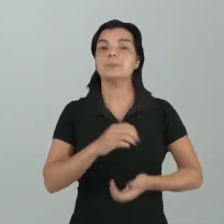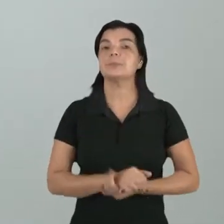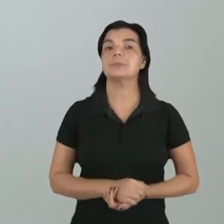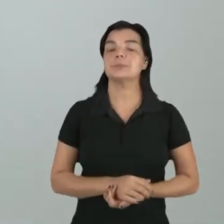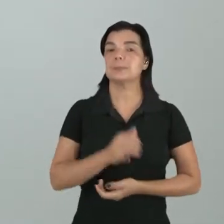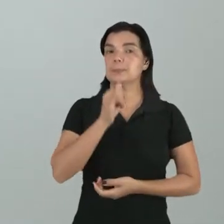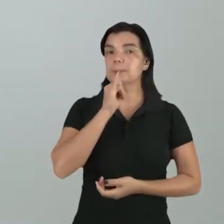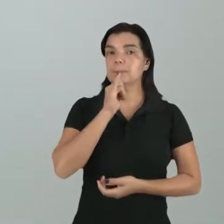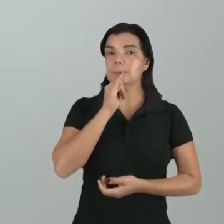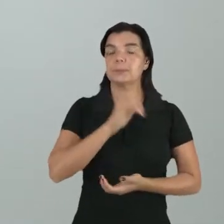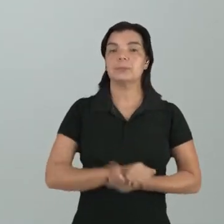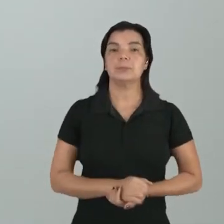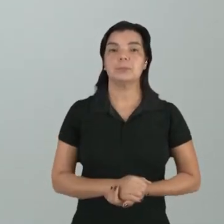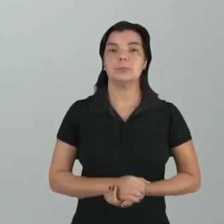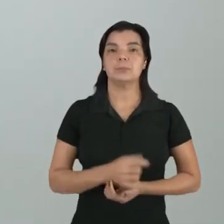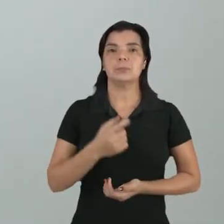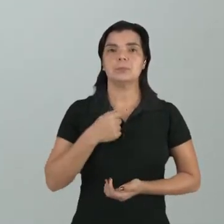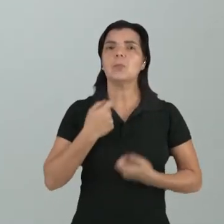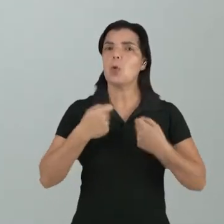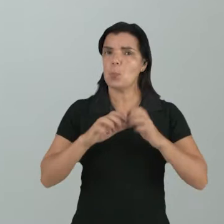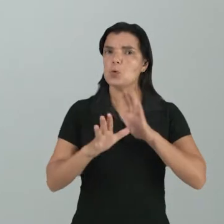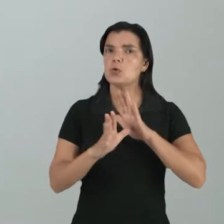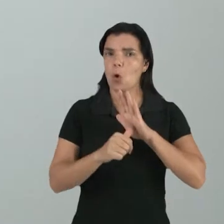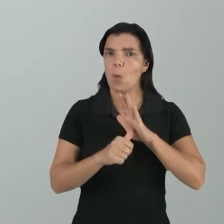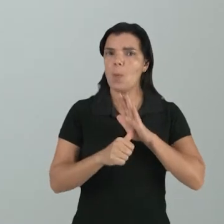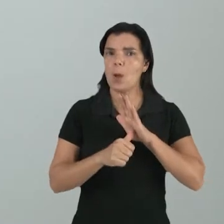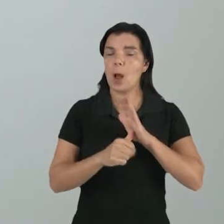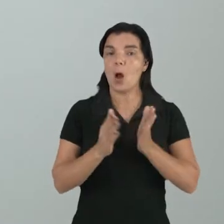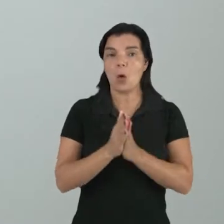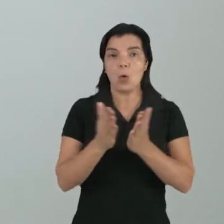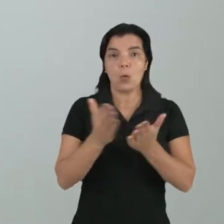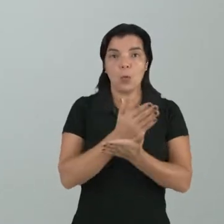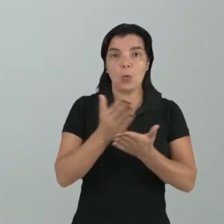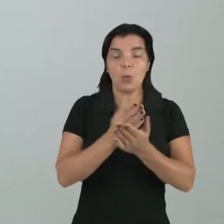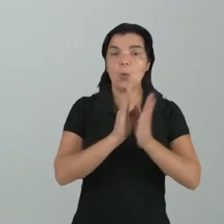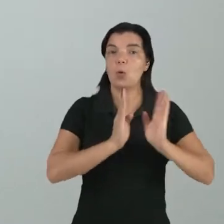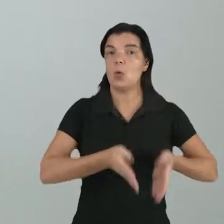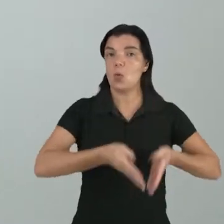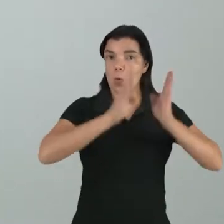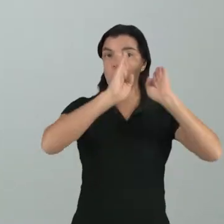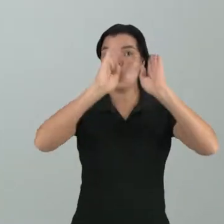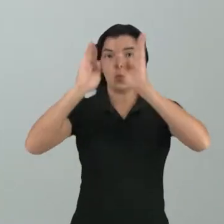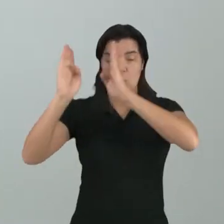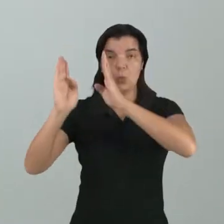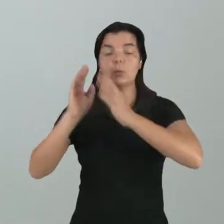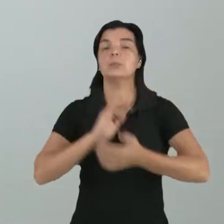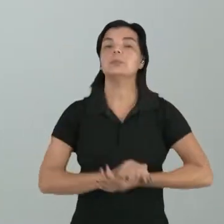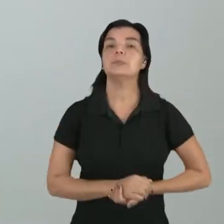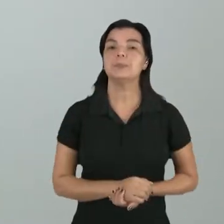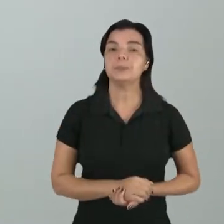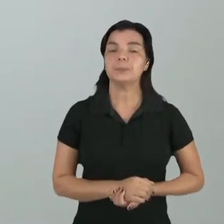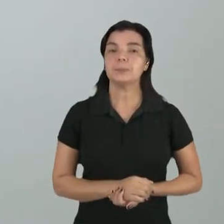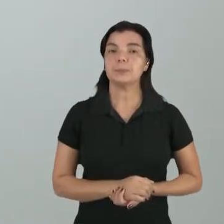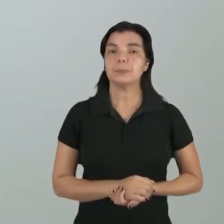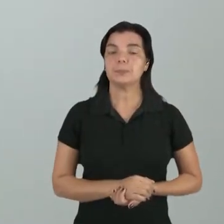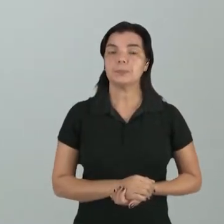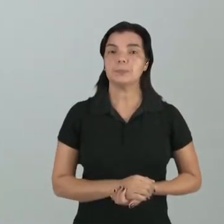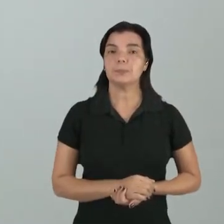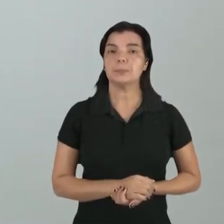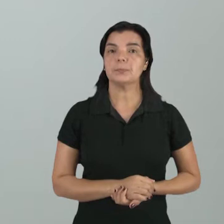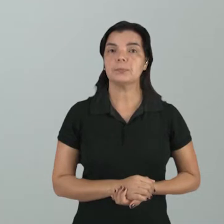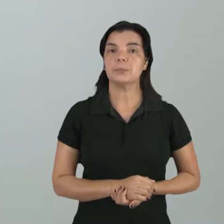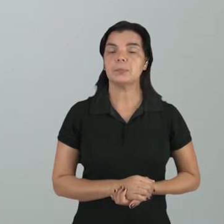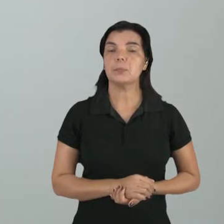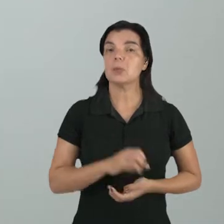todos. Por exemplo, eu devo roubar um livro na biblioteca? O nosso cotidiano escolar, né? Vamos pegar um exemplo aqui da nossa